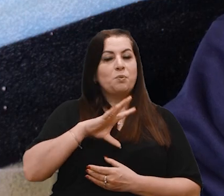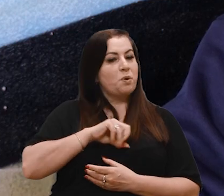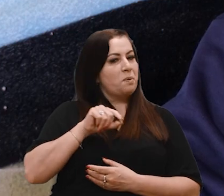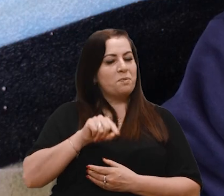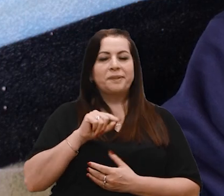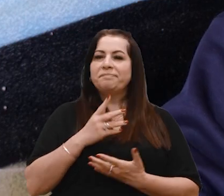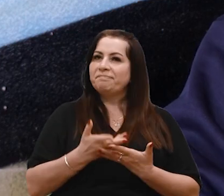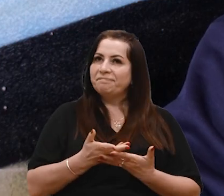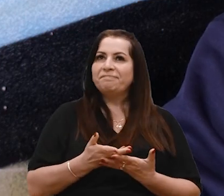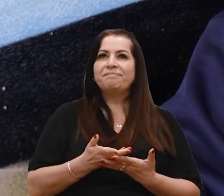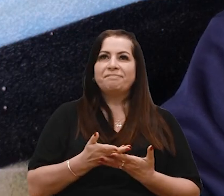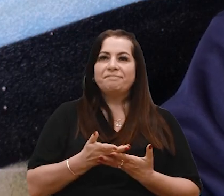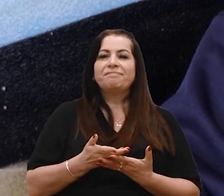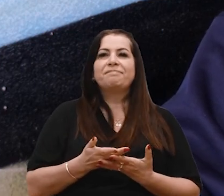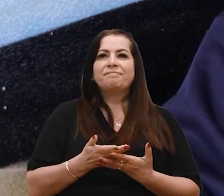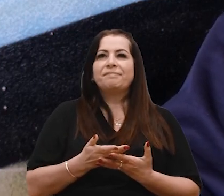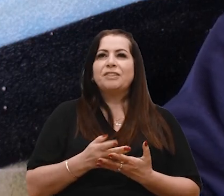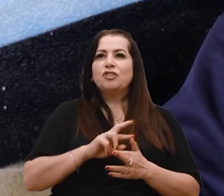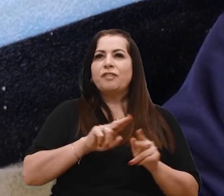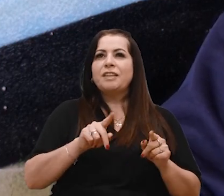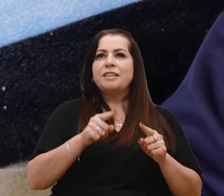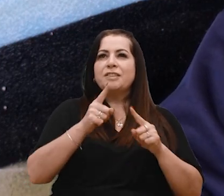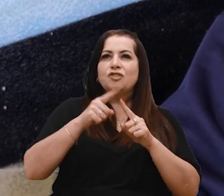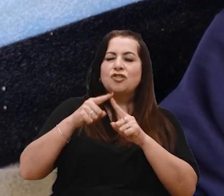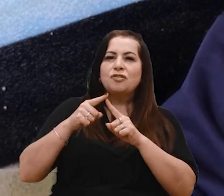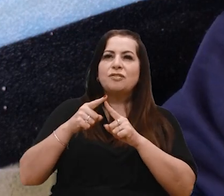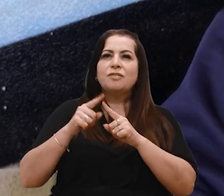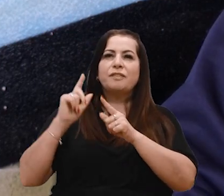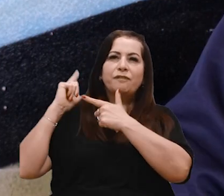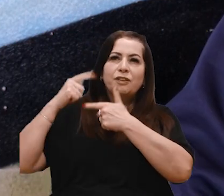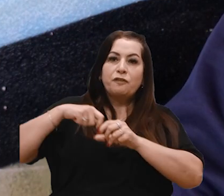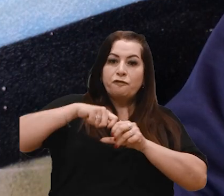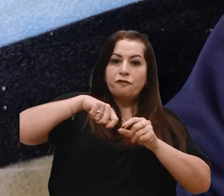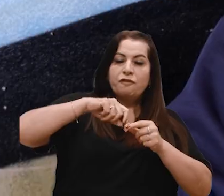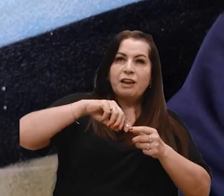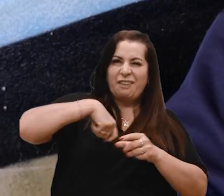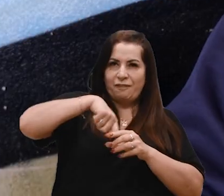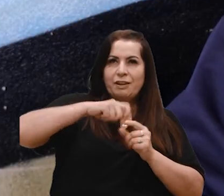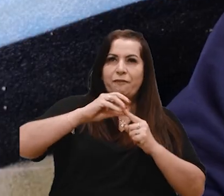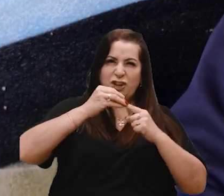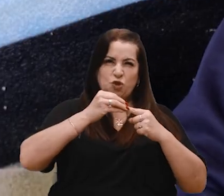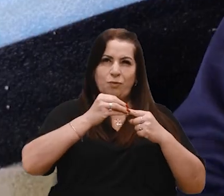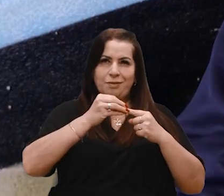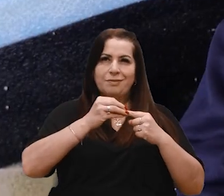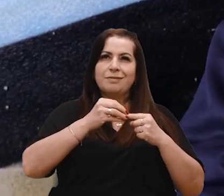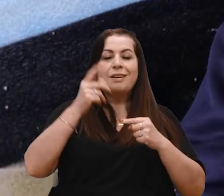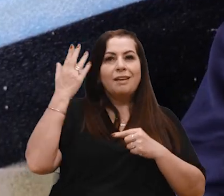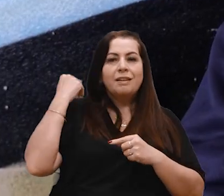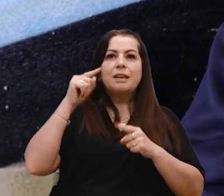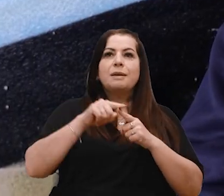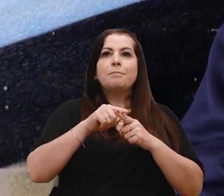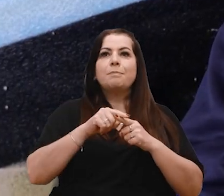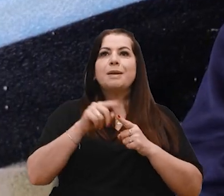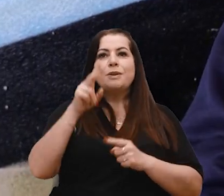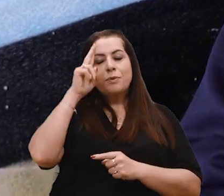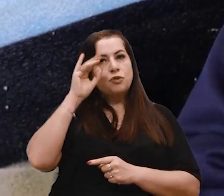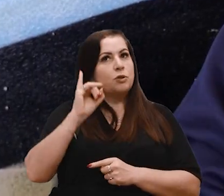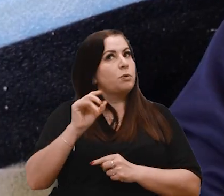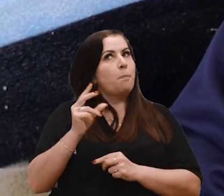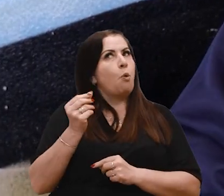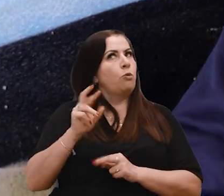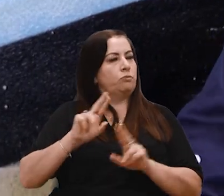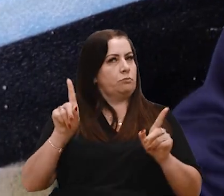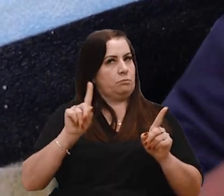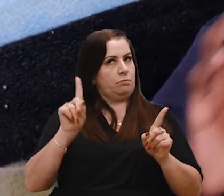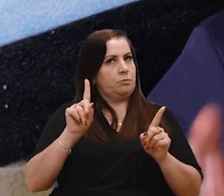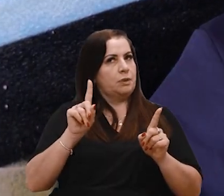da comida brasileira, eu amo a comida brasileira, né, que tem várias comidas típicas, como feijoada e etc. Mas lá no Haiti, as comidas